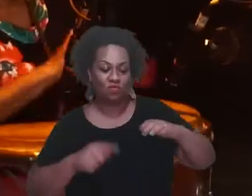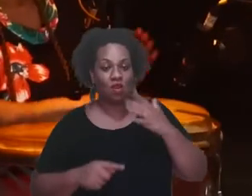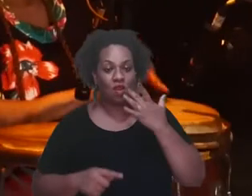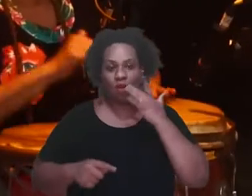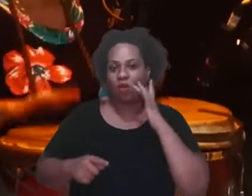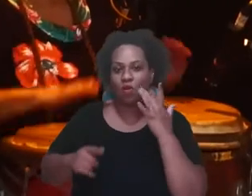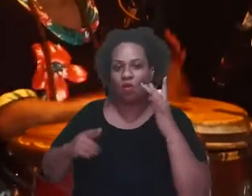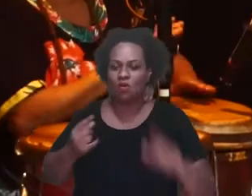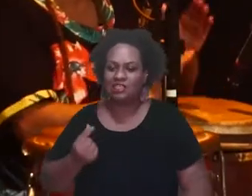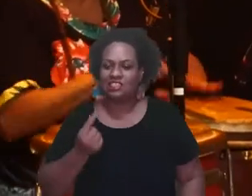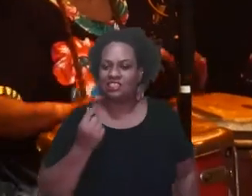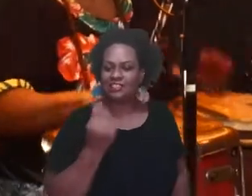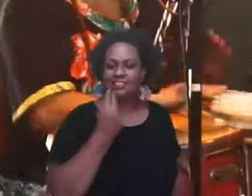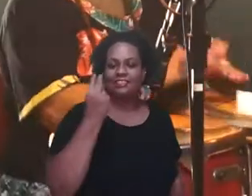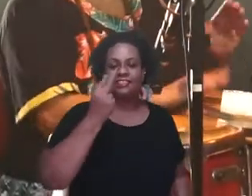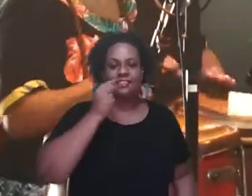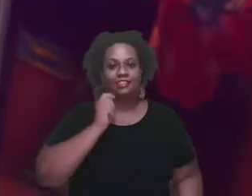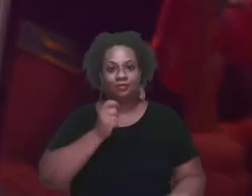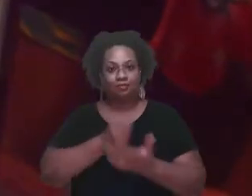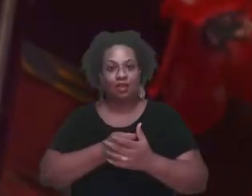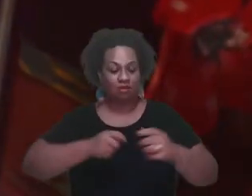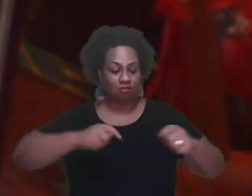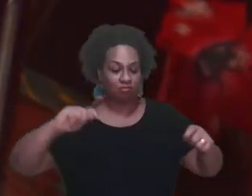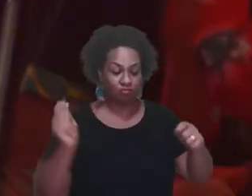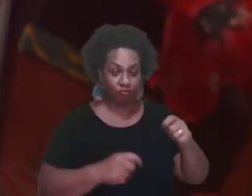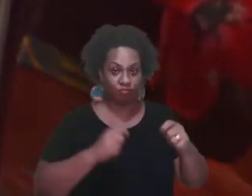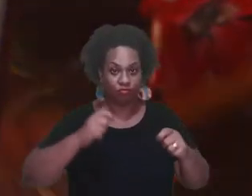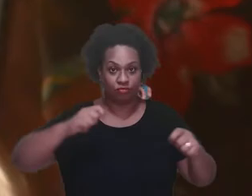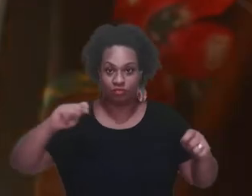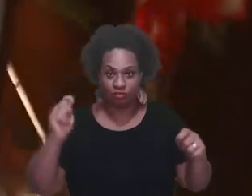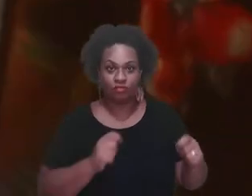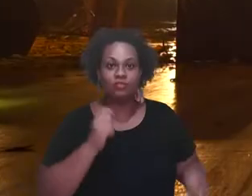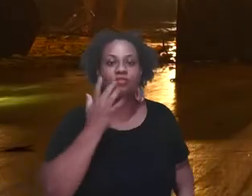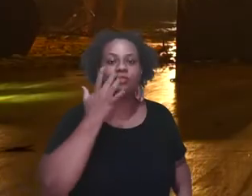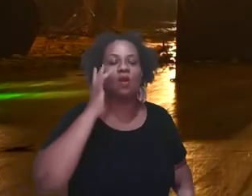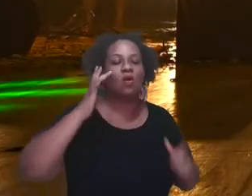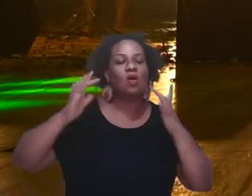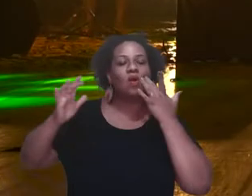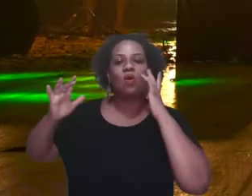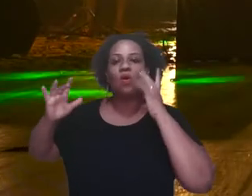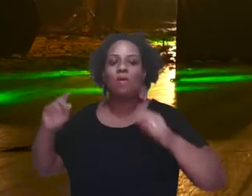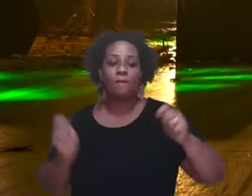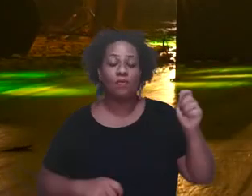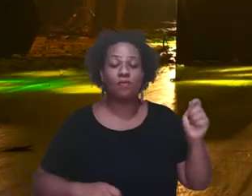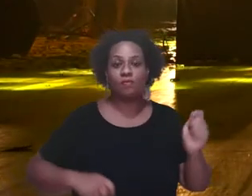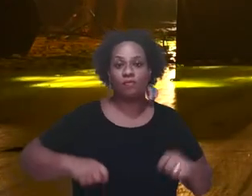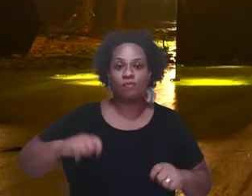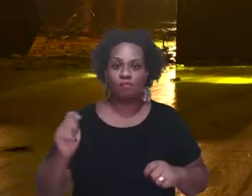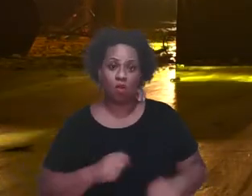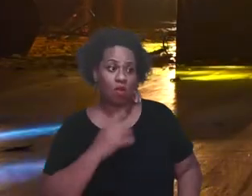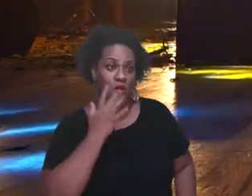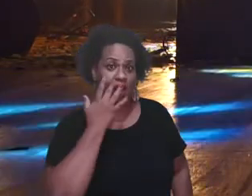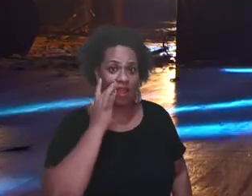esse bumbum vale ouro não há dinheiro que pague na bunda meu menino e Alô dele não pulo esse bom